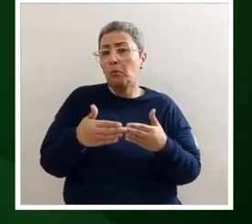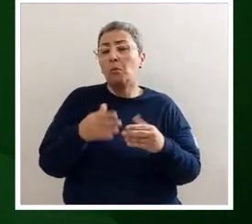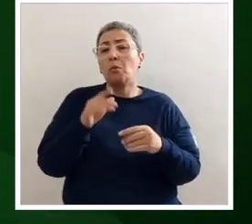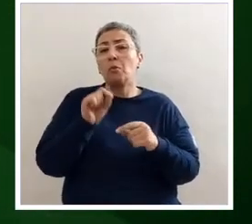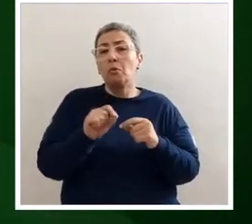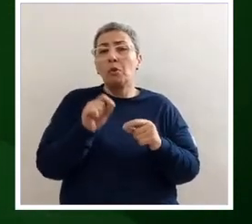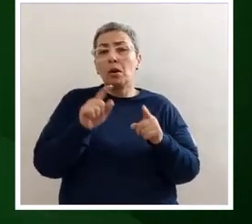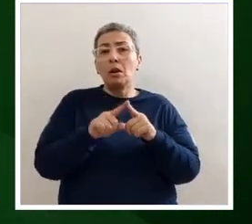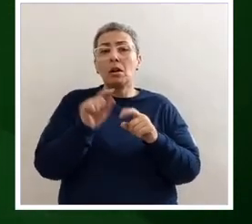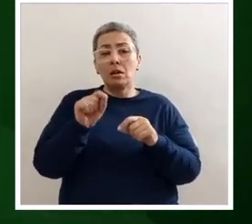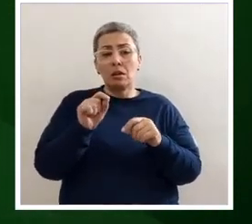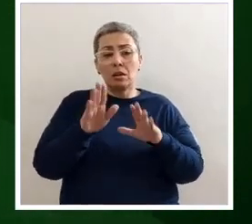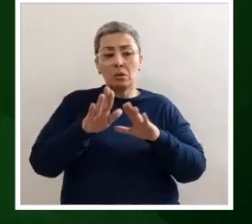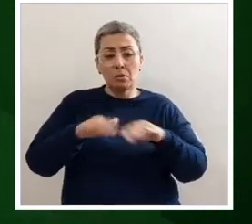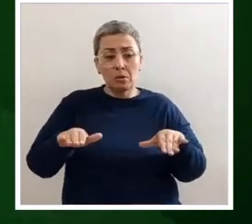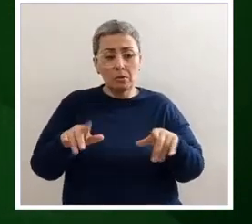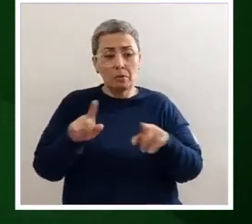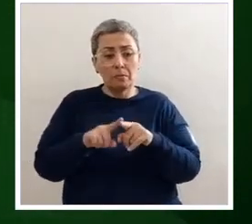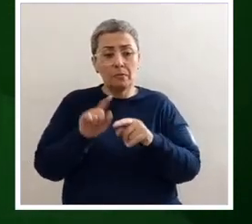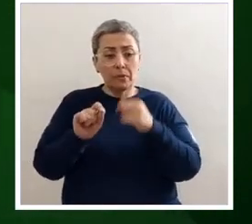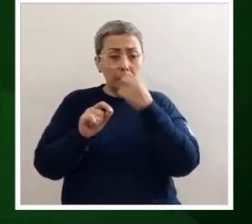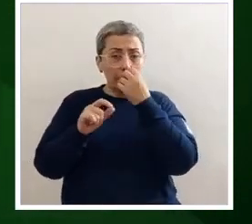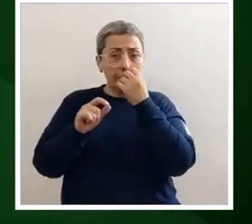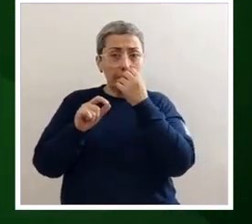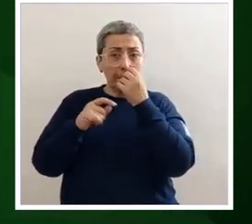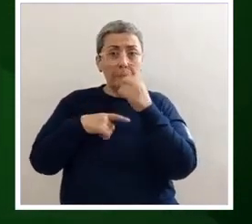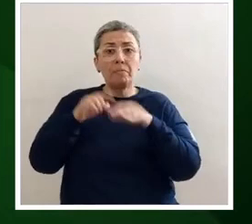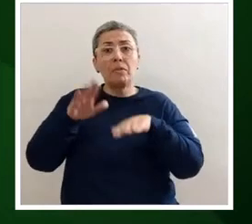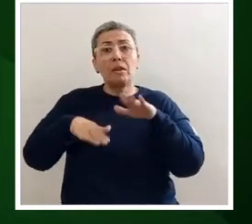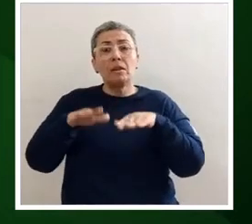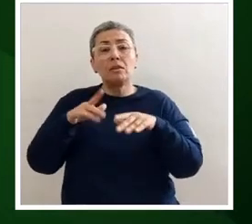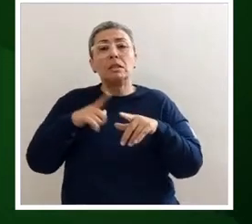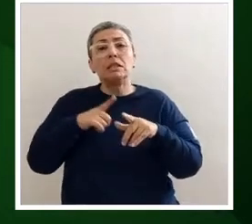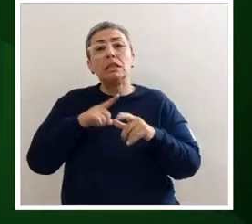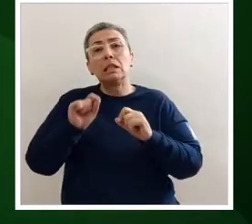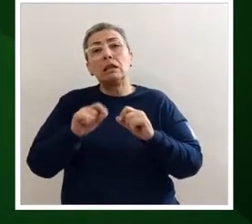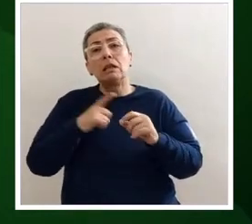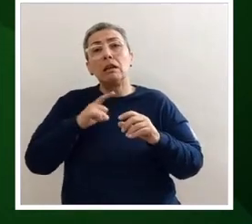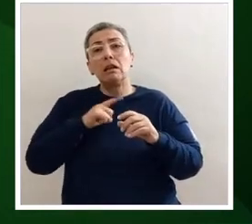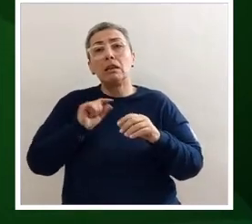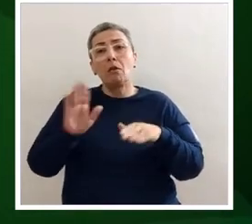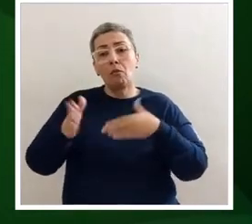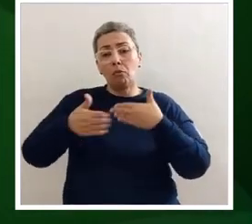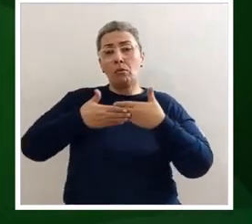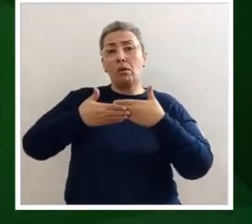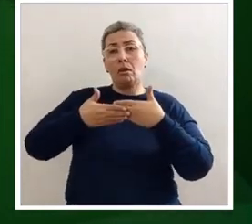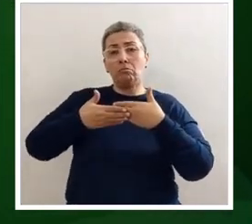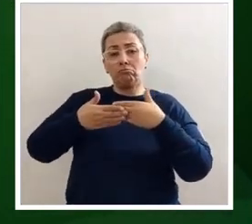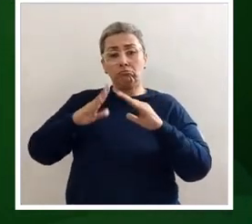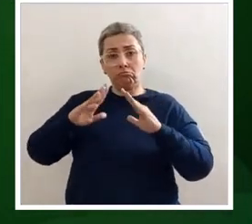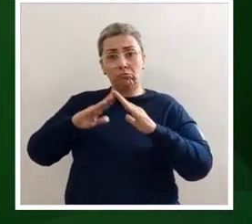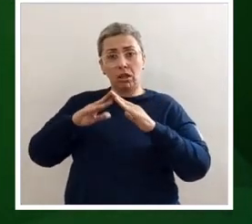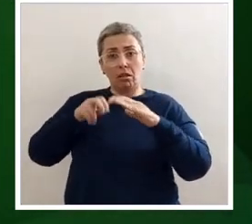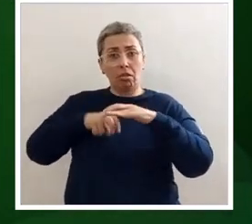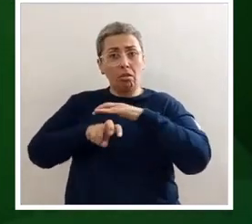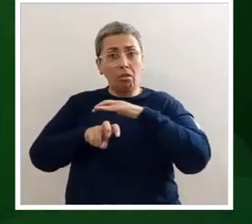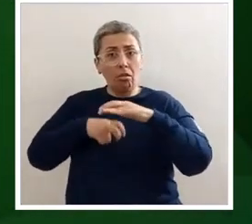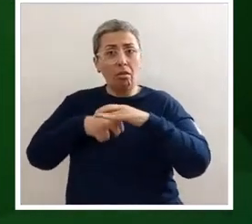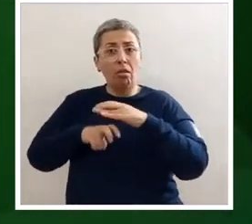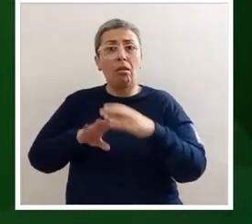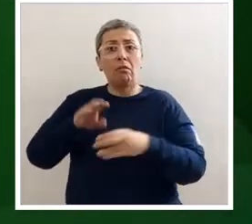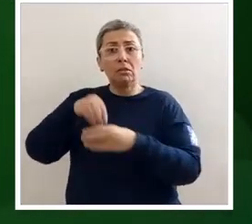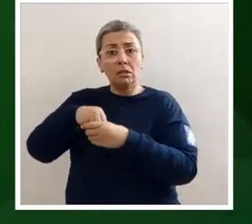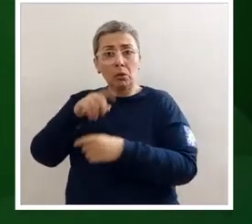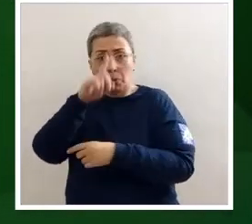em que essas crianças às vezes ficavam trancafiadas dentro de casa ou dentro de um